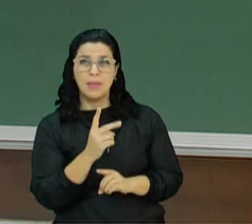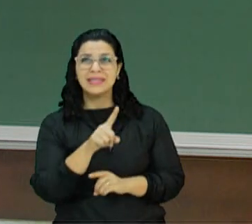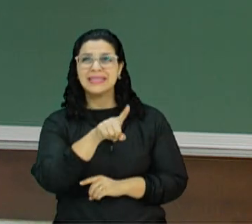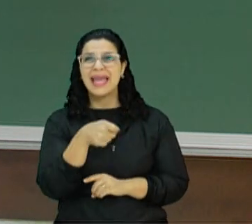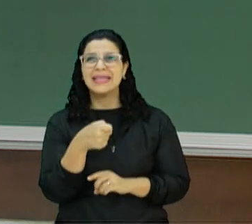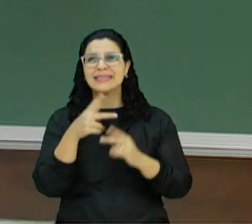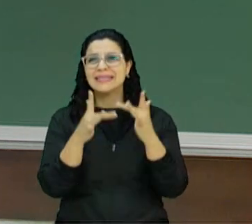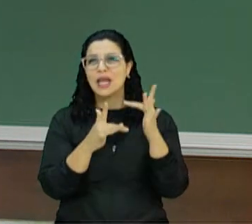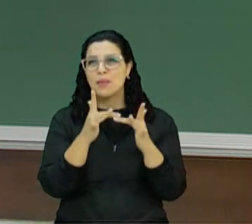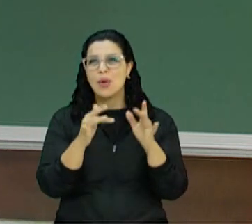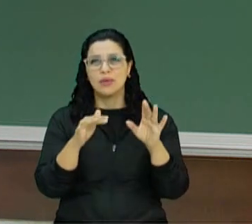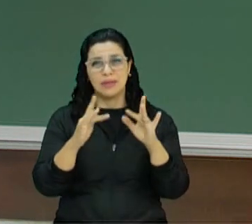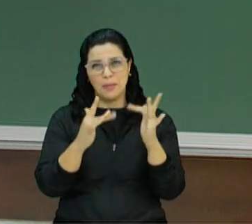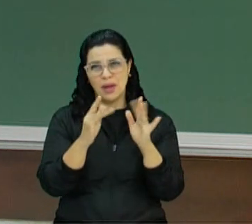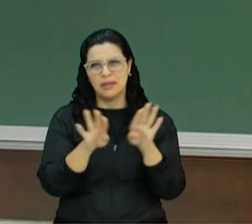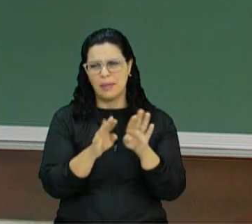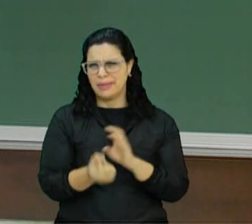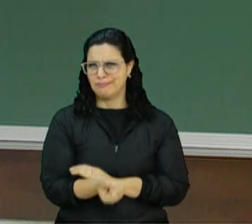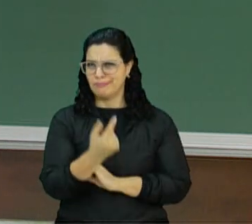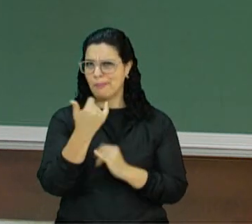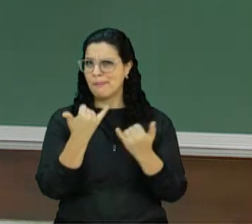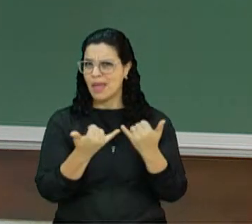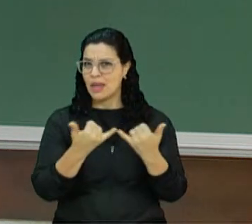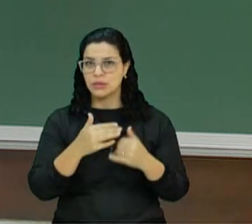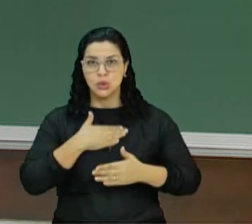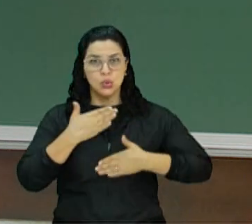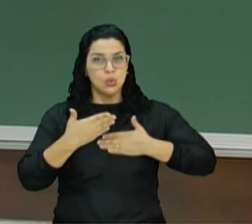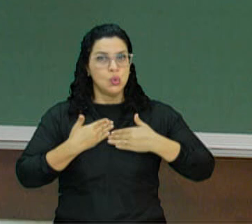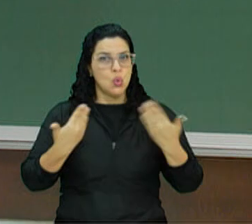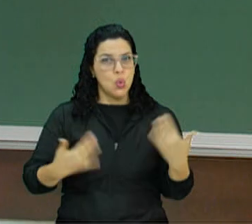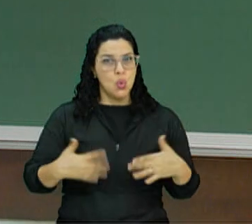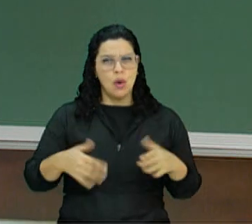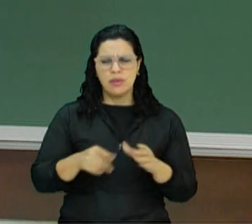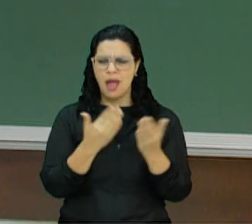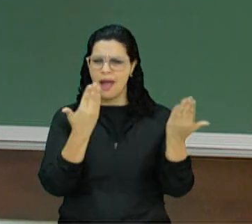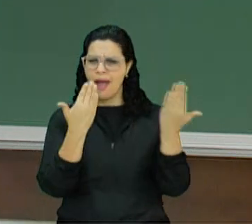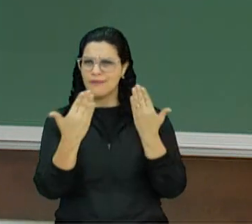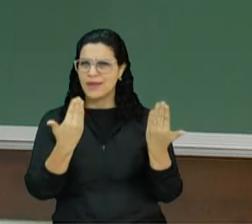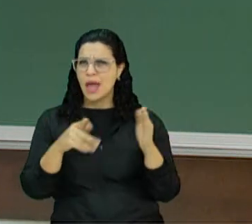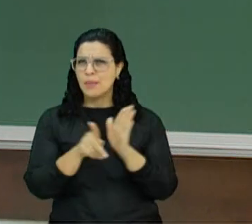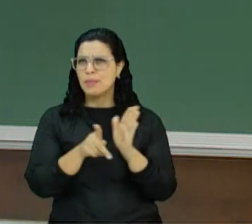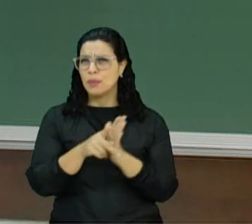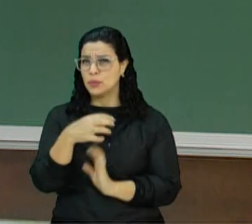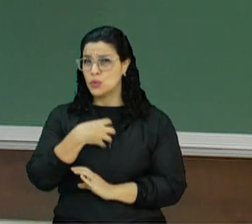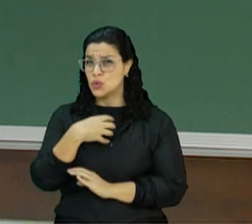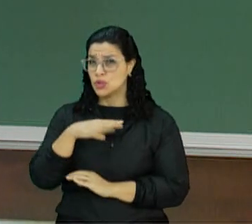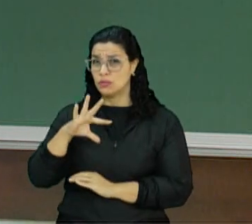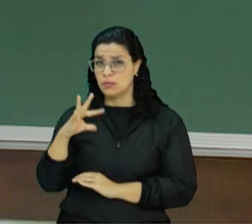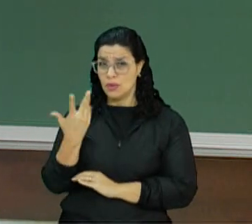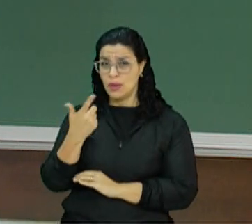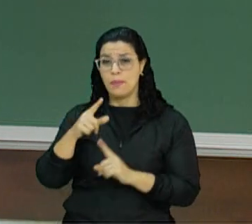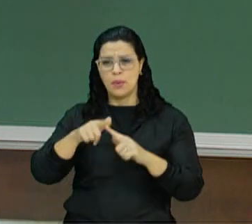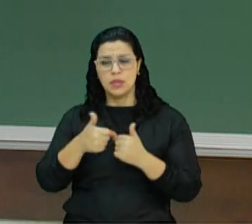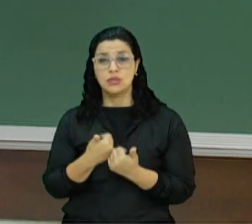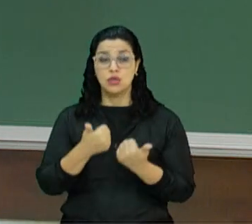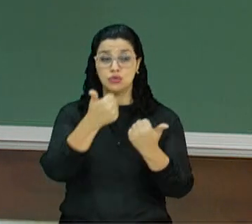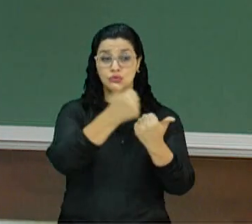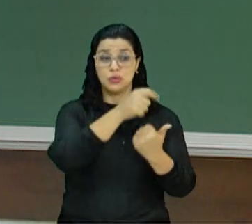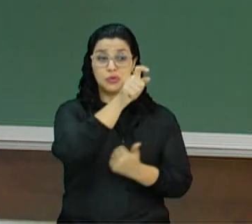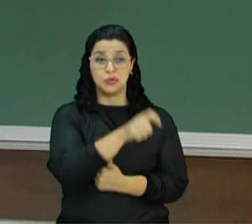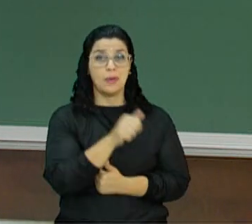ex-namorado parece um tanto estranha e mesmo assustadora, se analisada a situação, colocando-se no lugar de